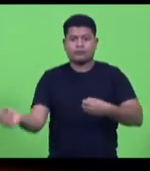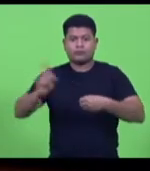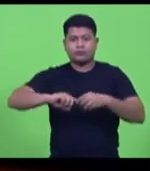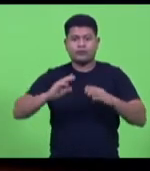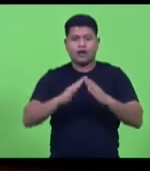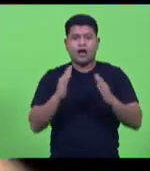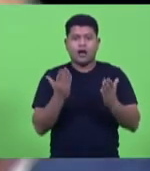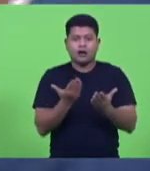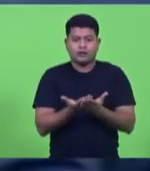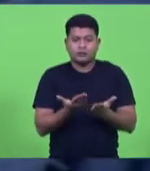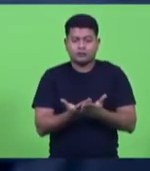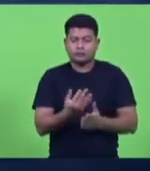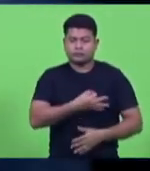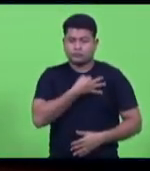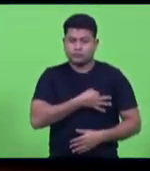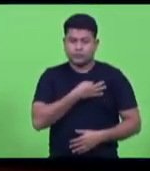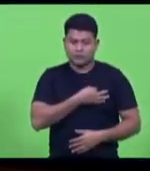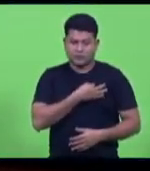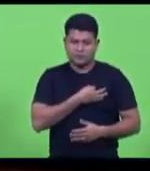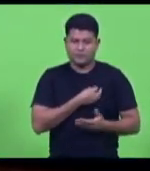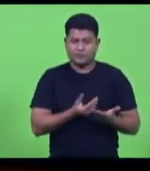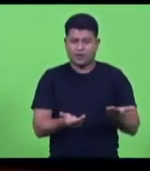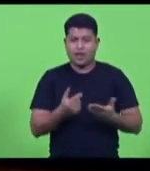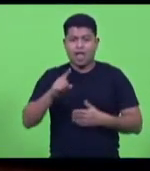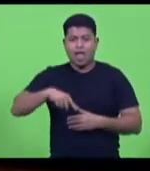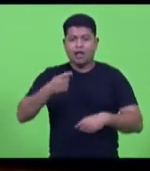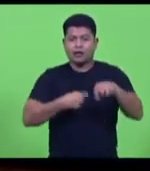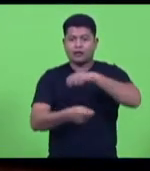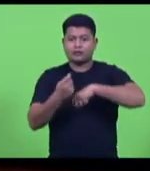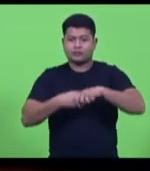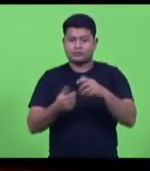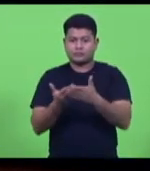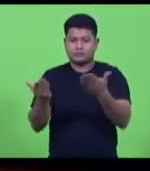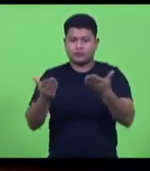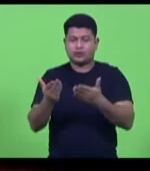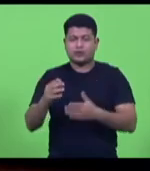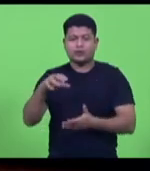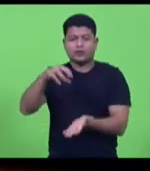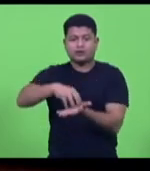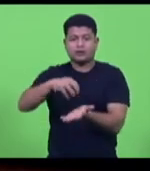da administração central, amparada na ciência e,